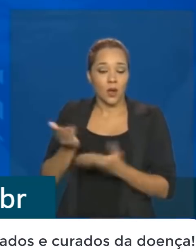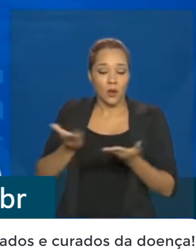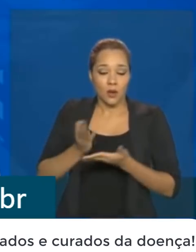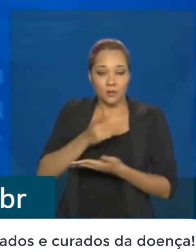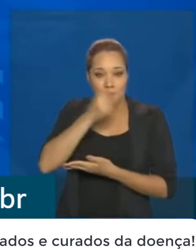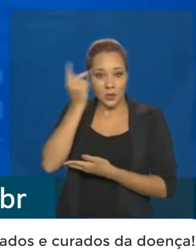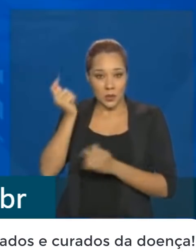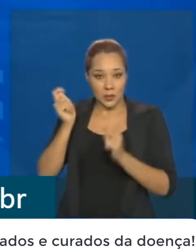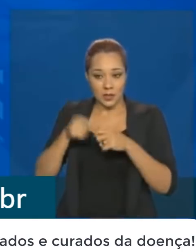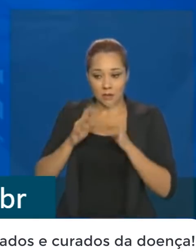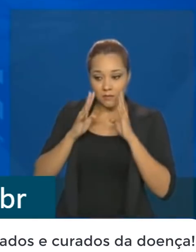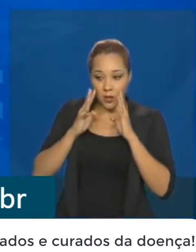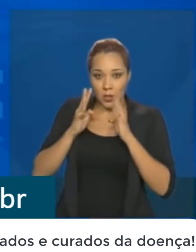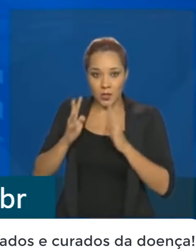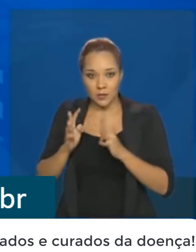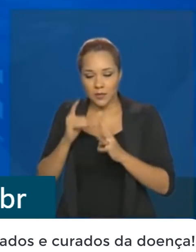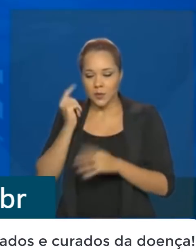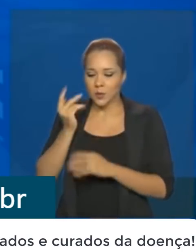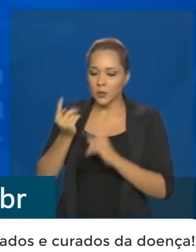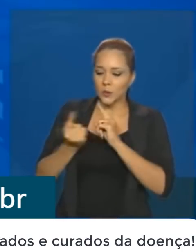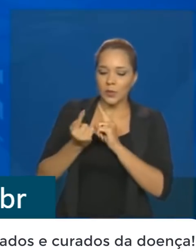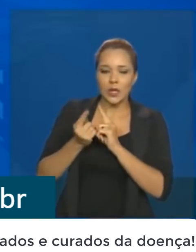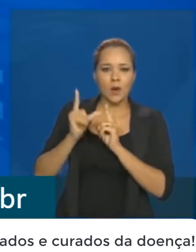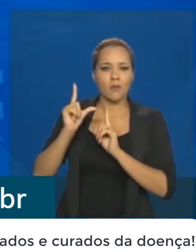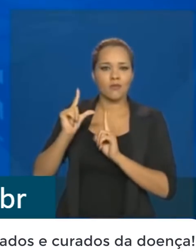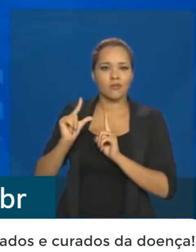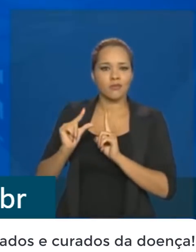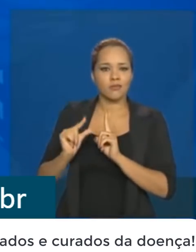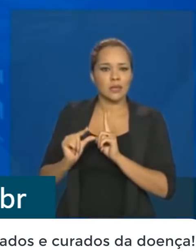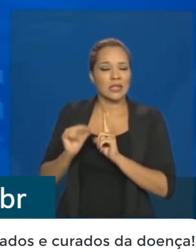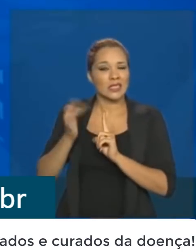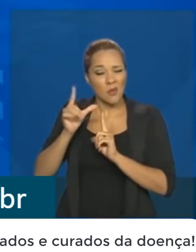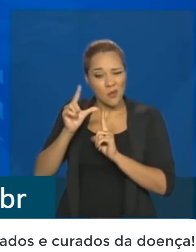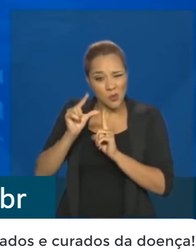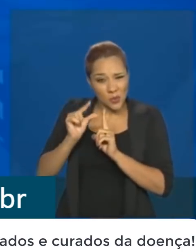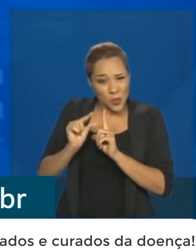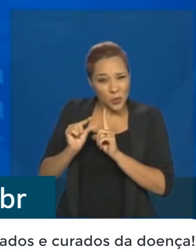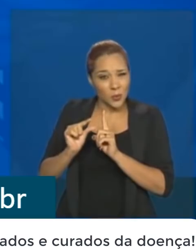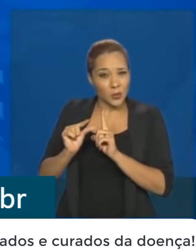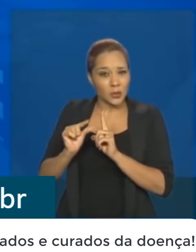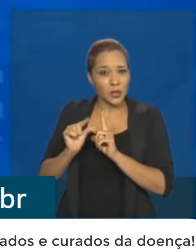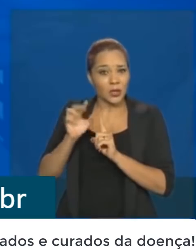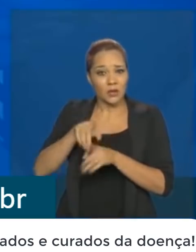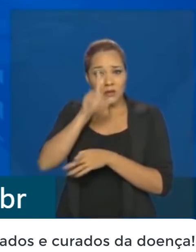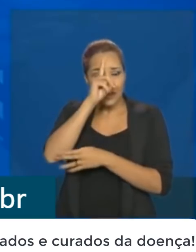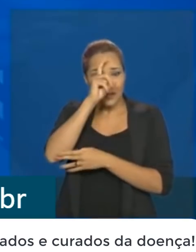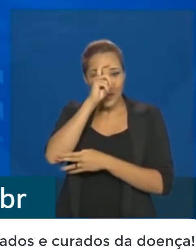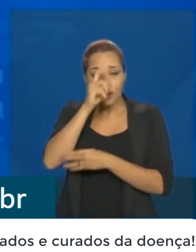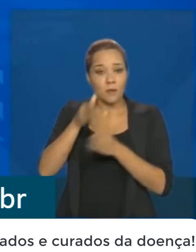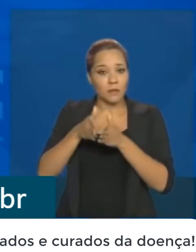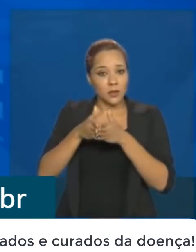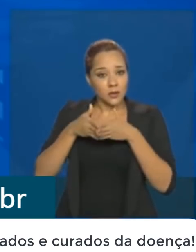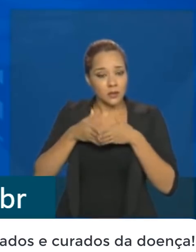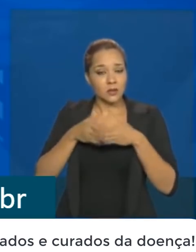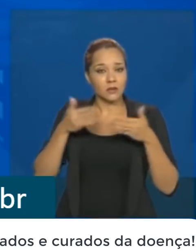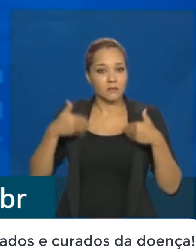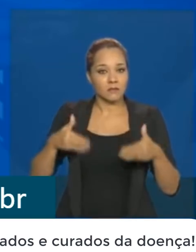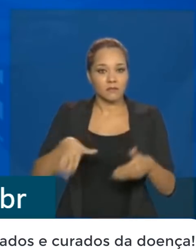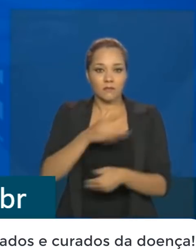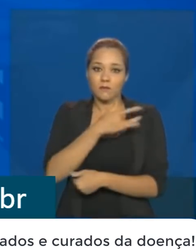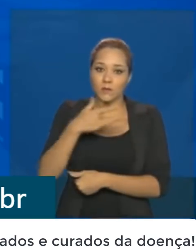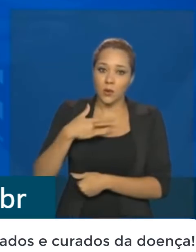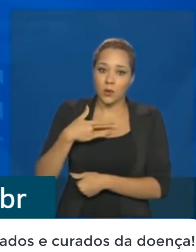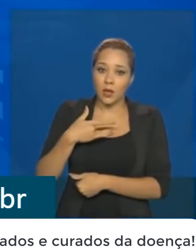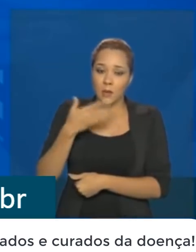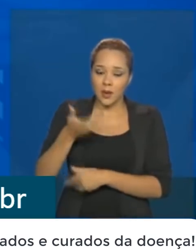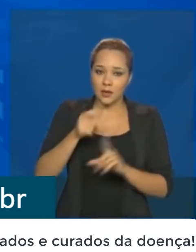dos hospitais reduziu tanto, está nesse momento tão reduzida, que os hospitais estão pedindo para o Ministério da Saúde para